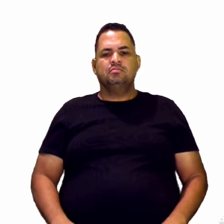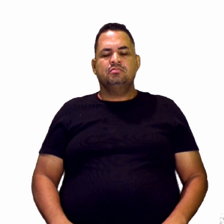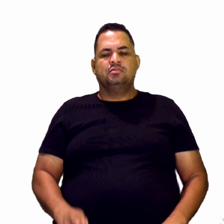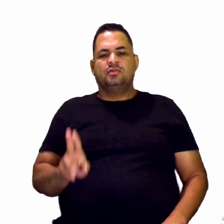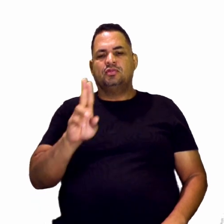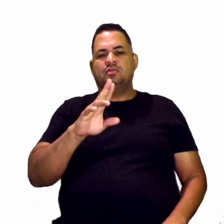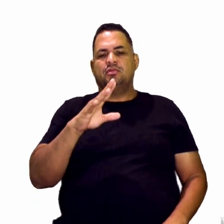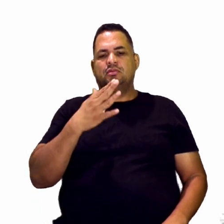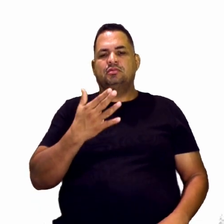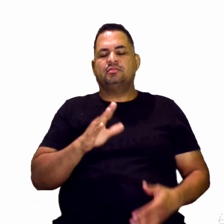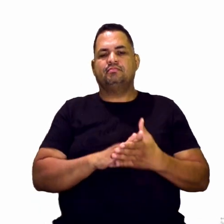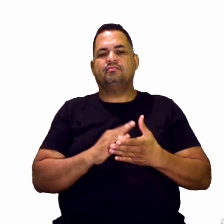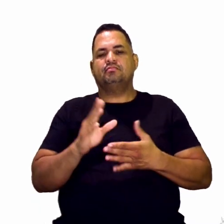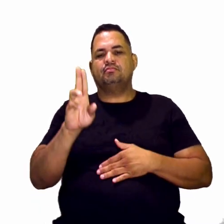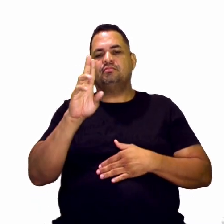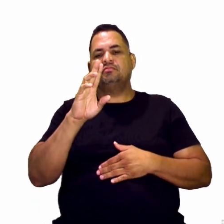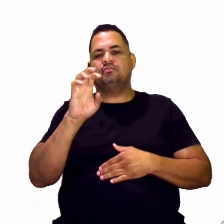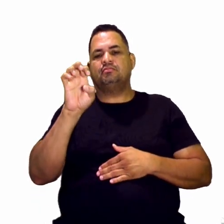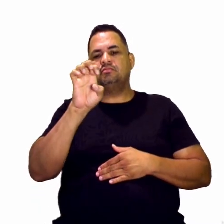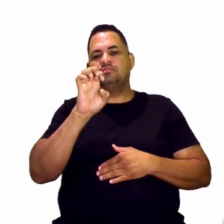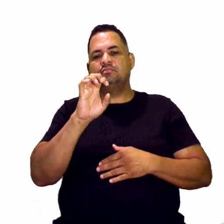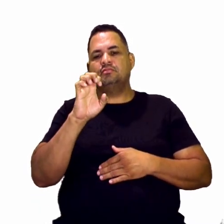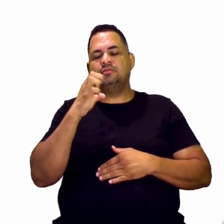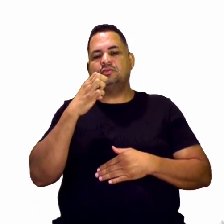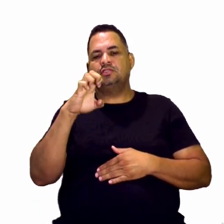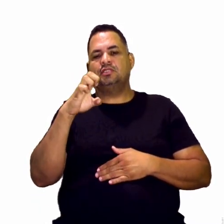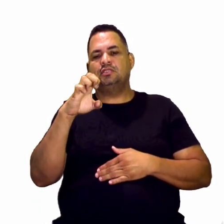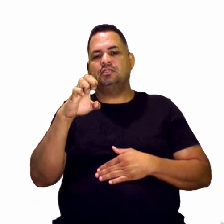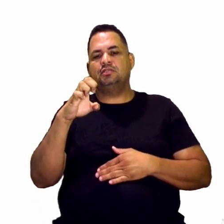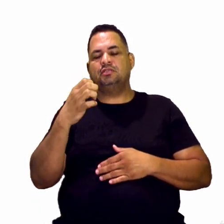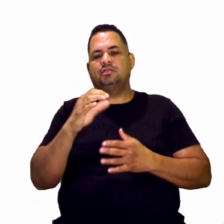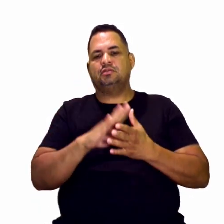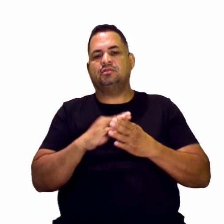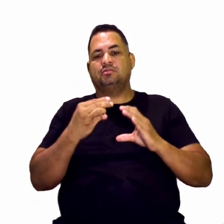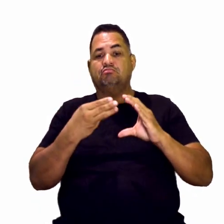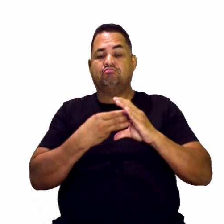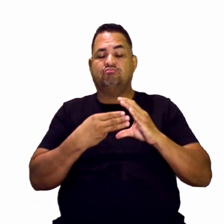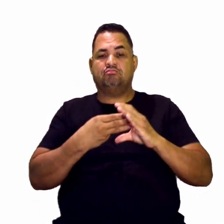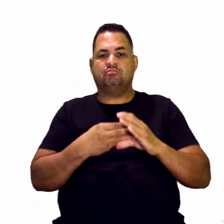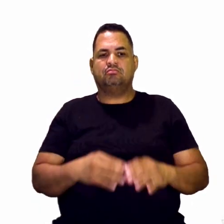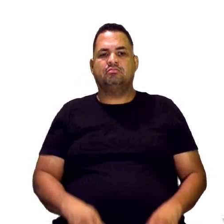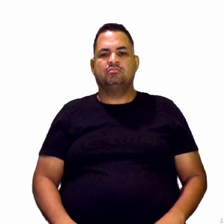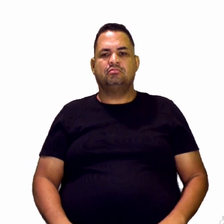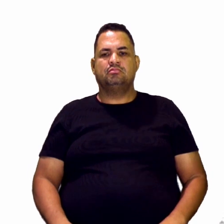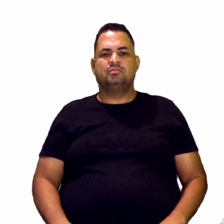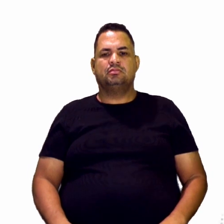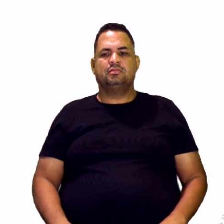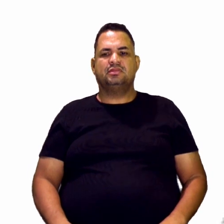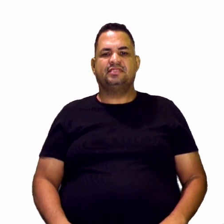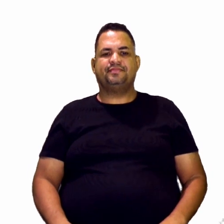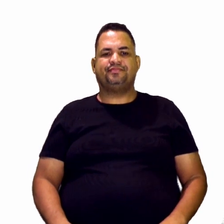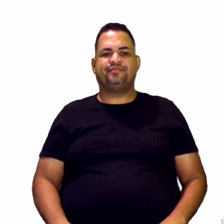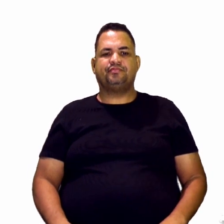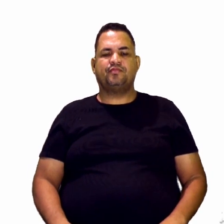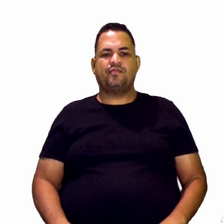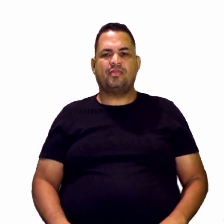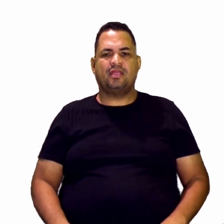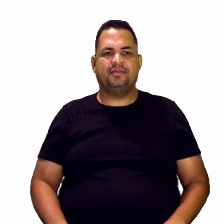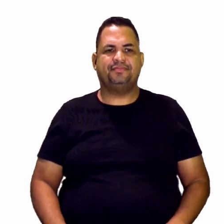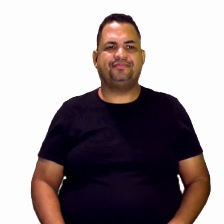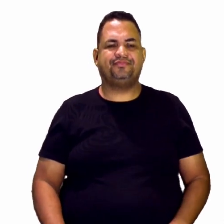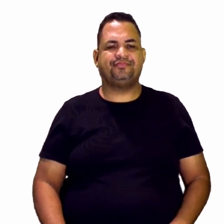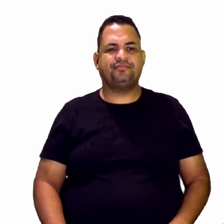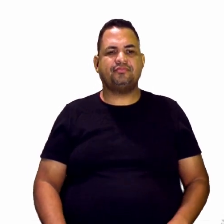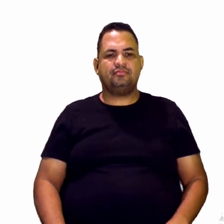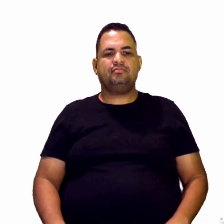gasto por parte da célula, tá bom? Então, é isso aí. O transporte passivo não gasta